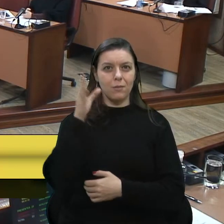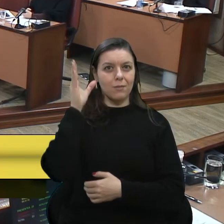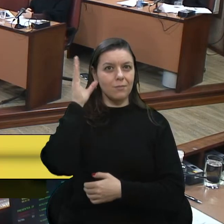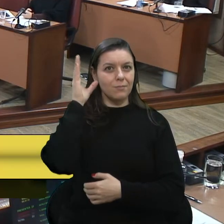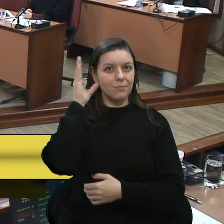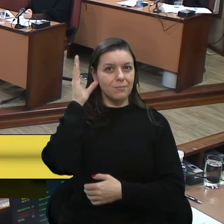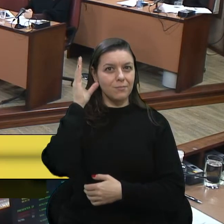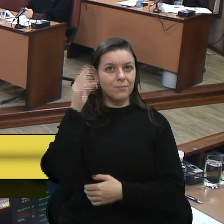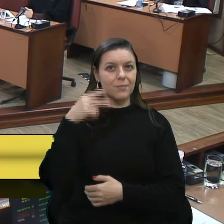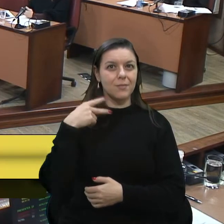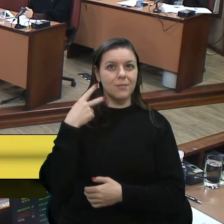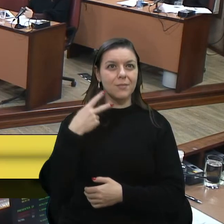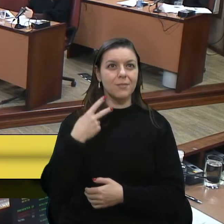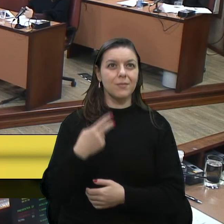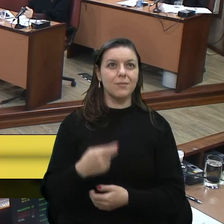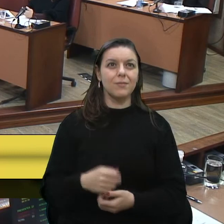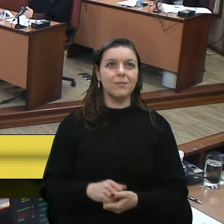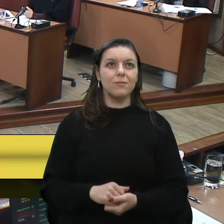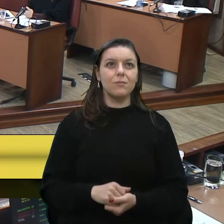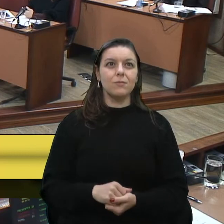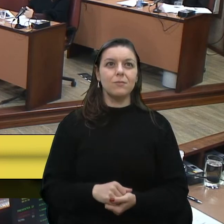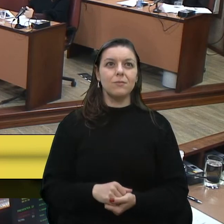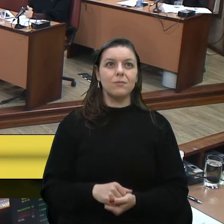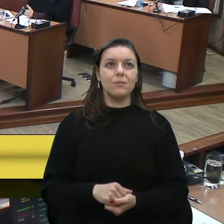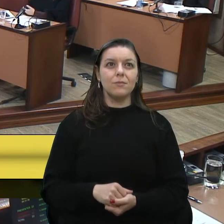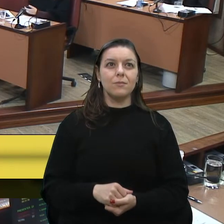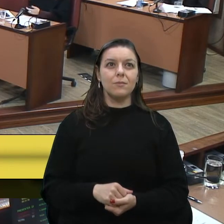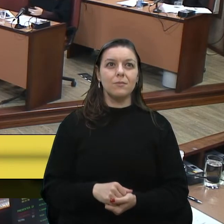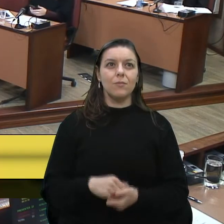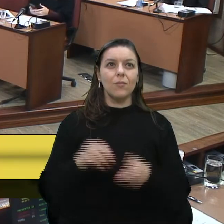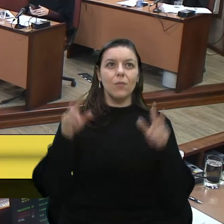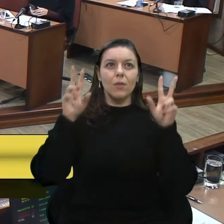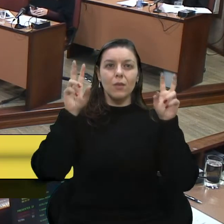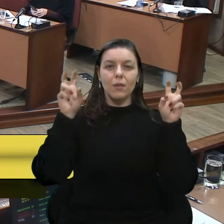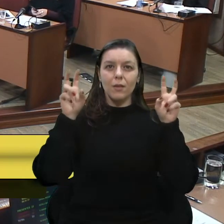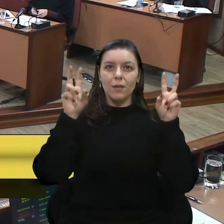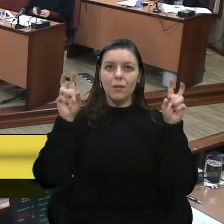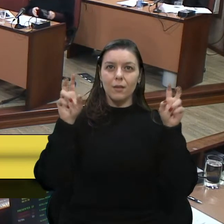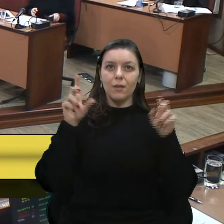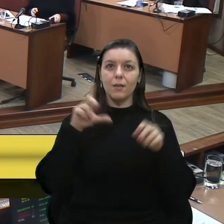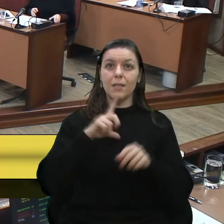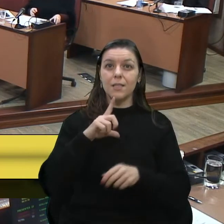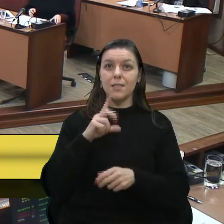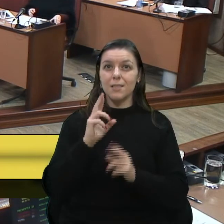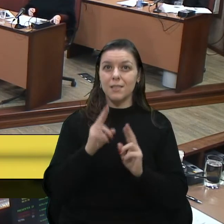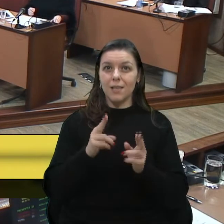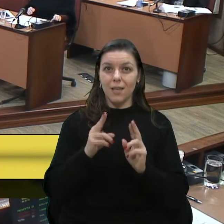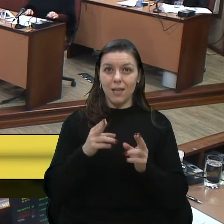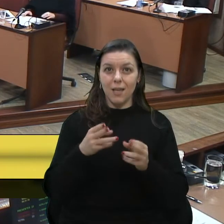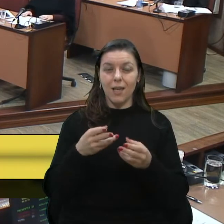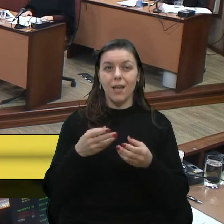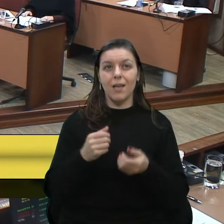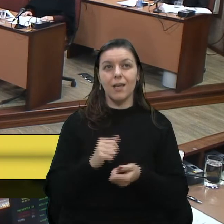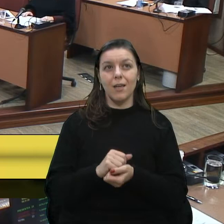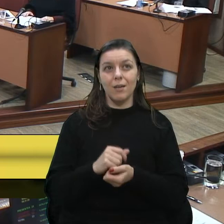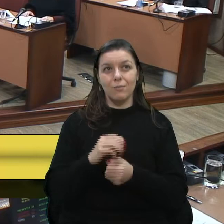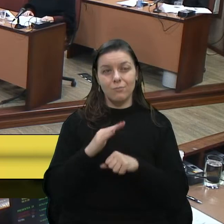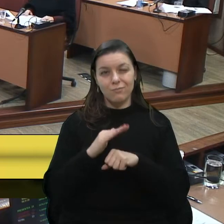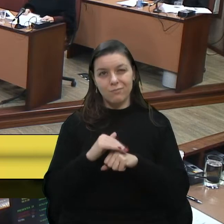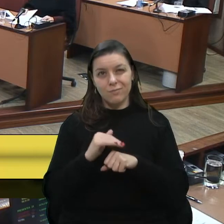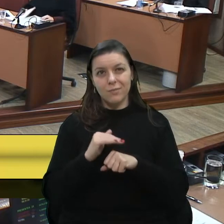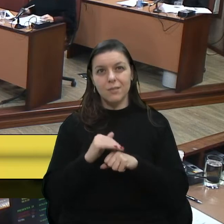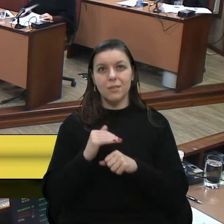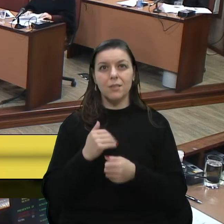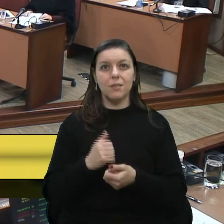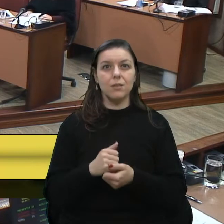Obrigado, vereadora. Esse tema sempre me sensibilizou. Eu tenho